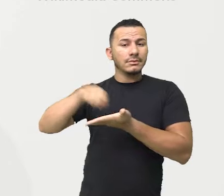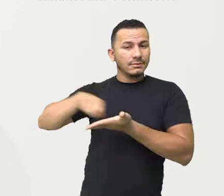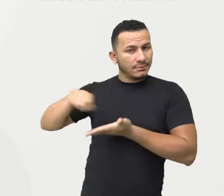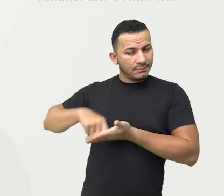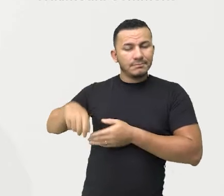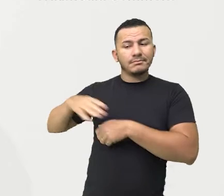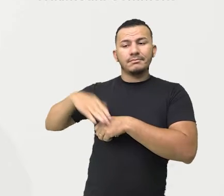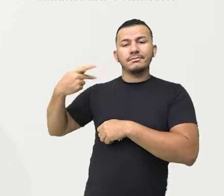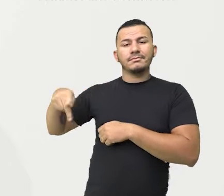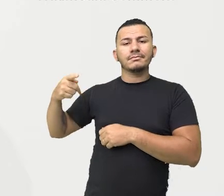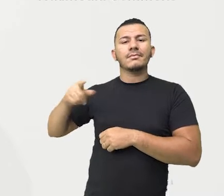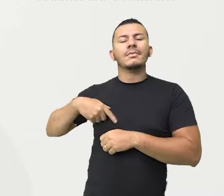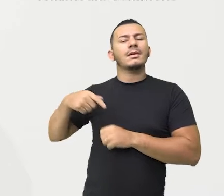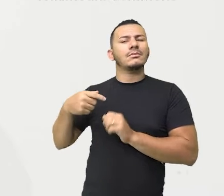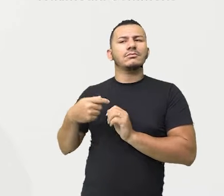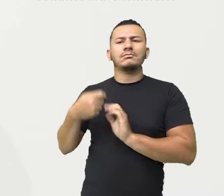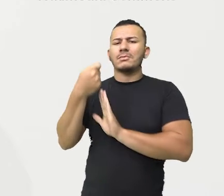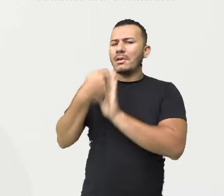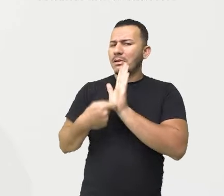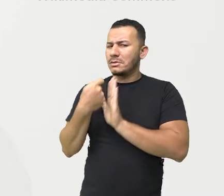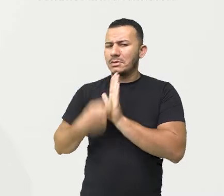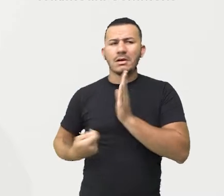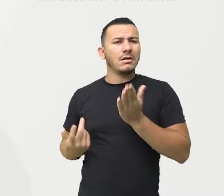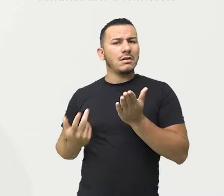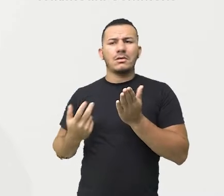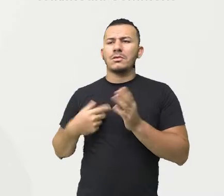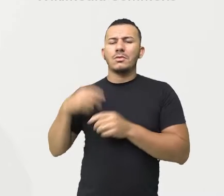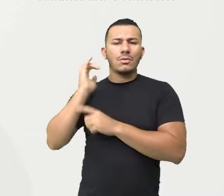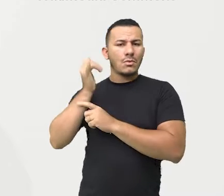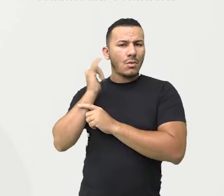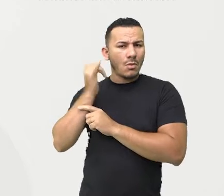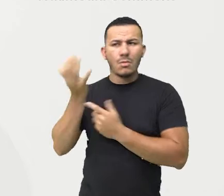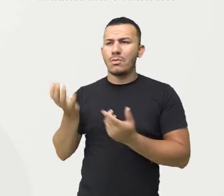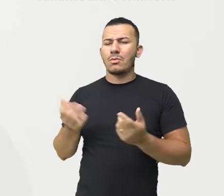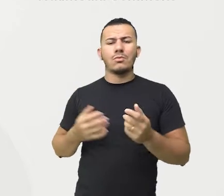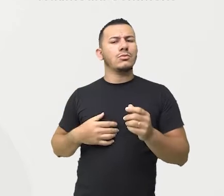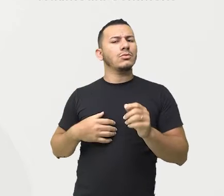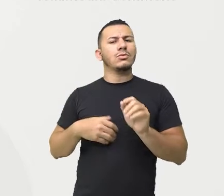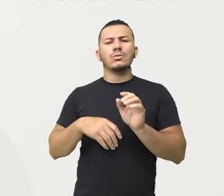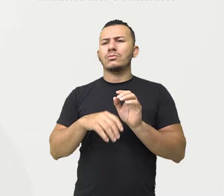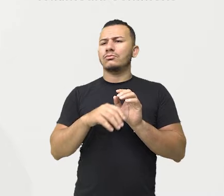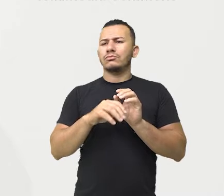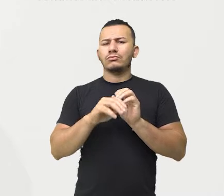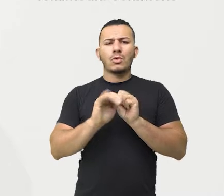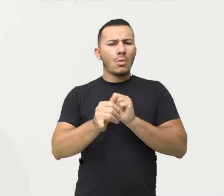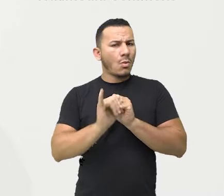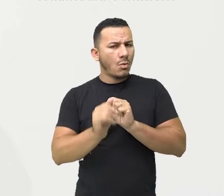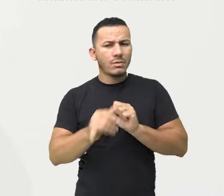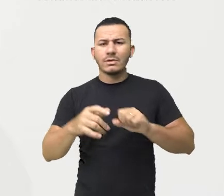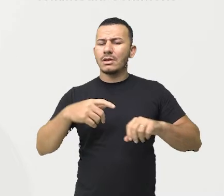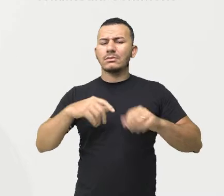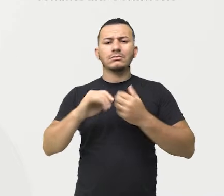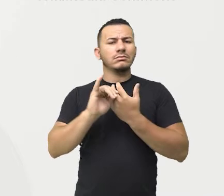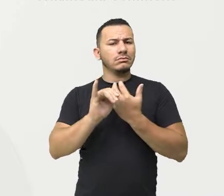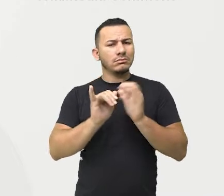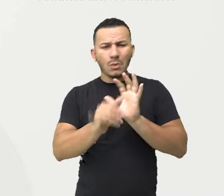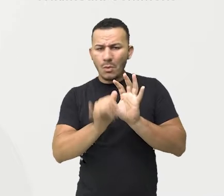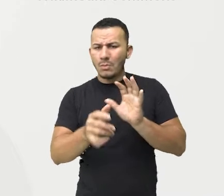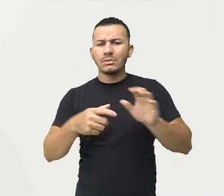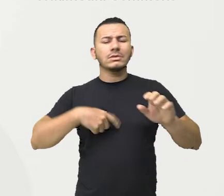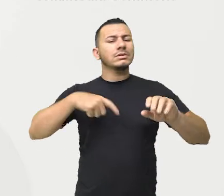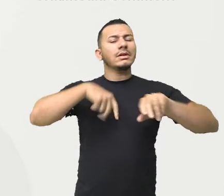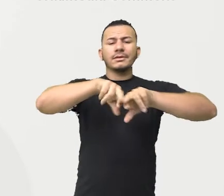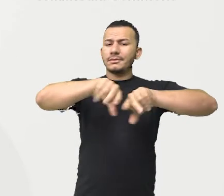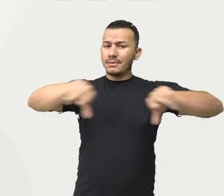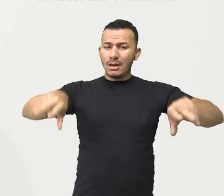fazendo aquele tipo de redação, aquele conto, aquela crônica, seja qualquer tipo de texto que